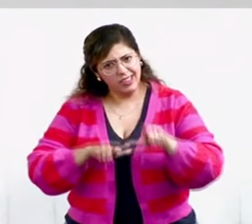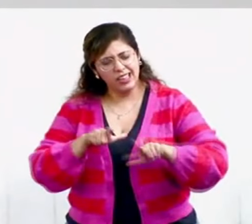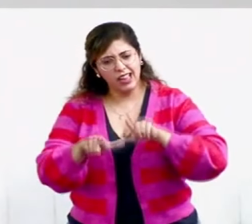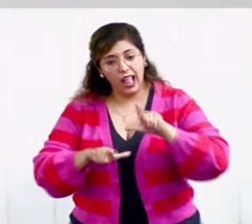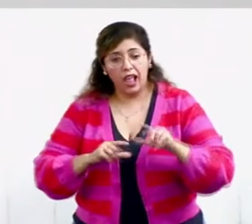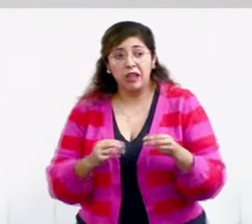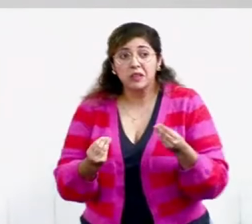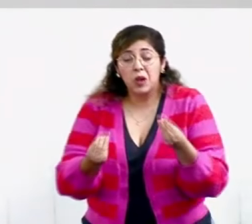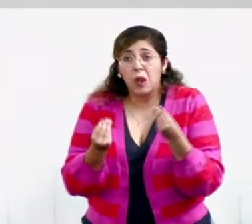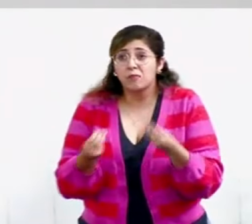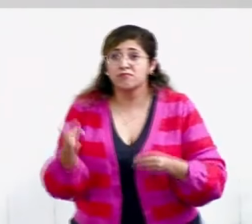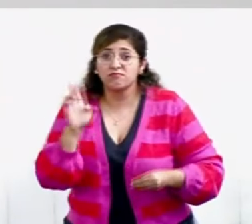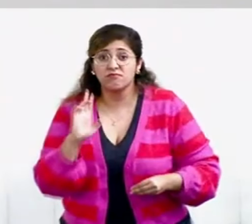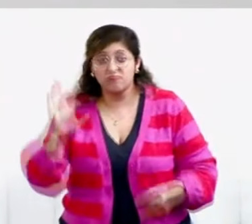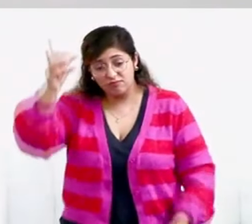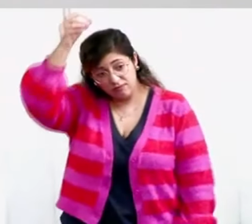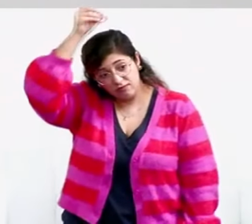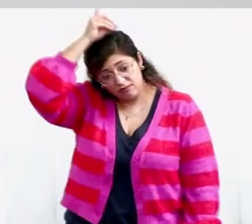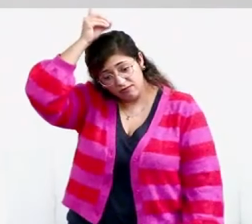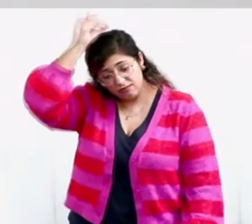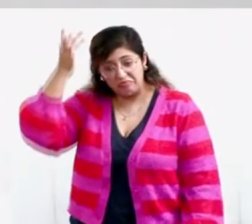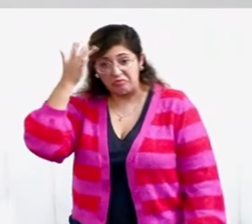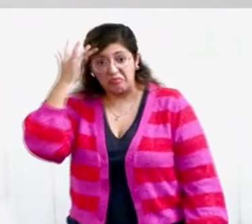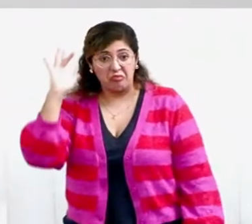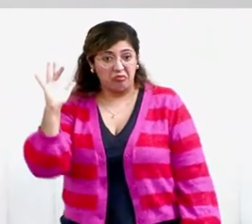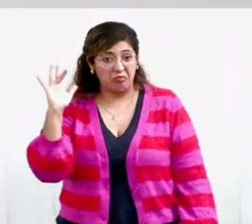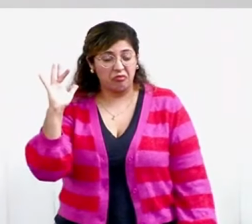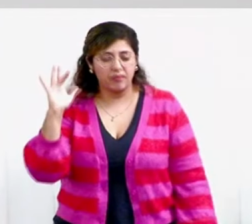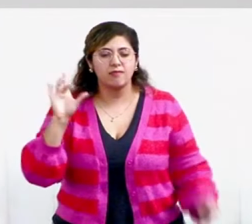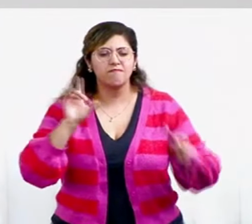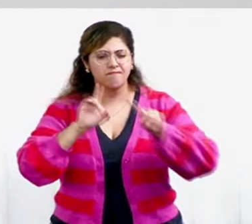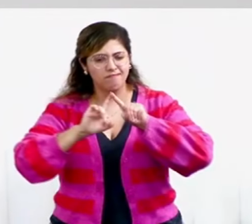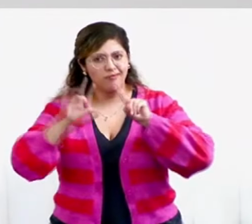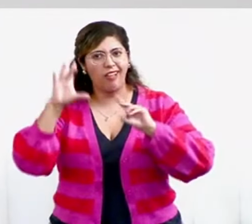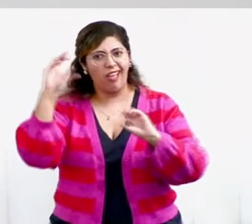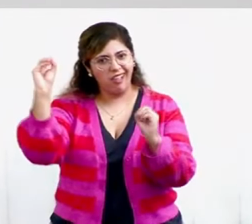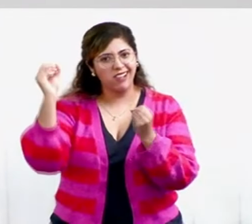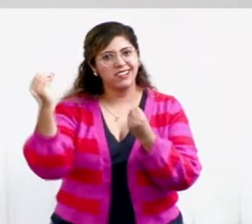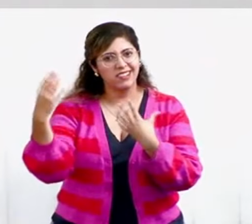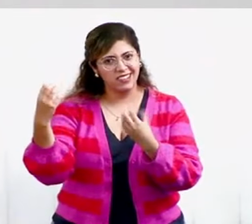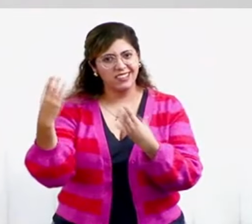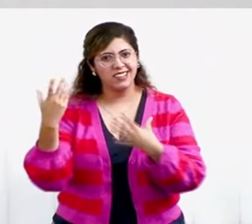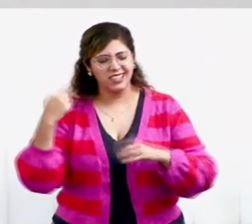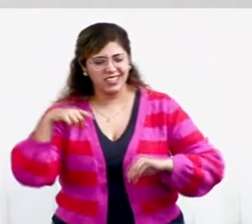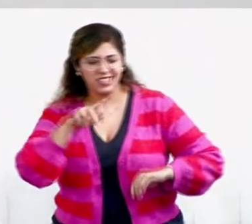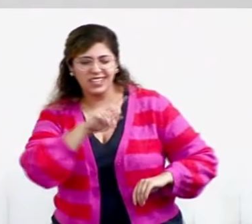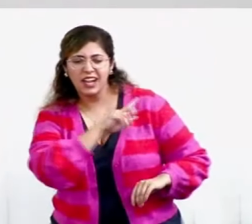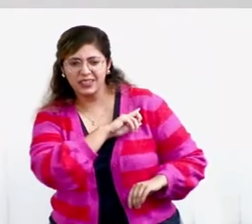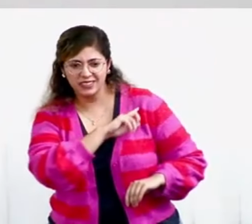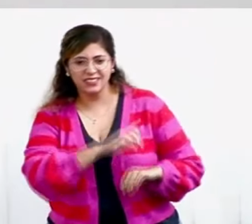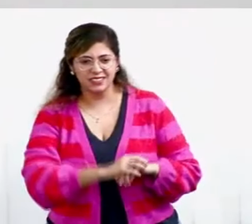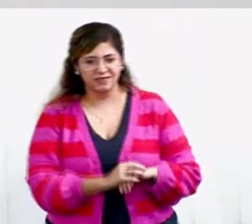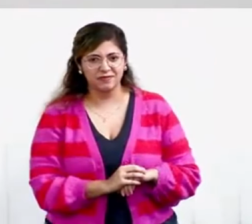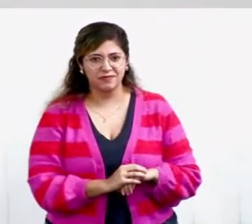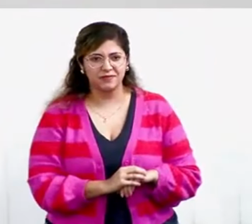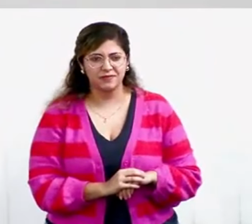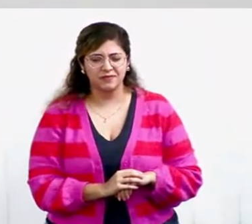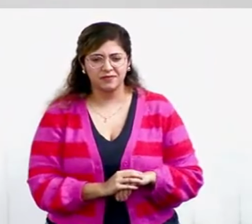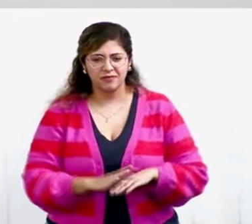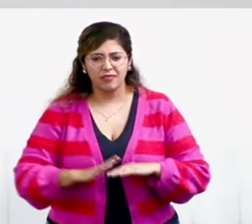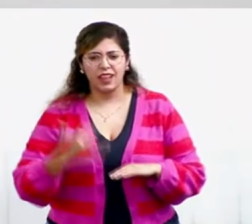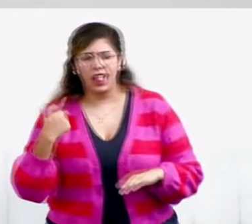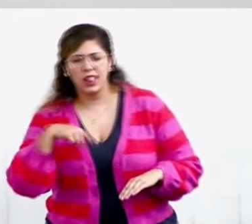esse dom no aperfeiçoamento da sua igreja, para a edificação do corpo, para o desempenho do